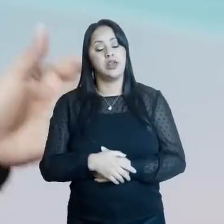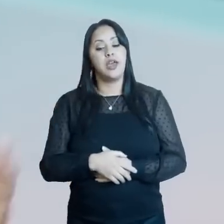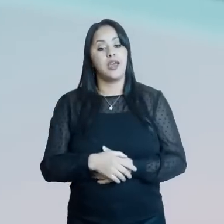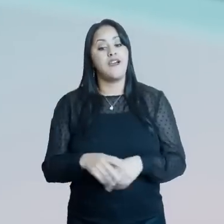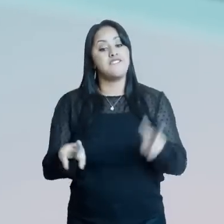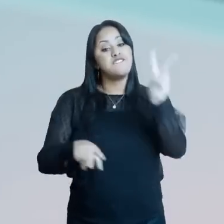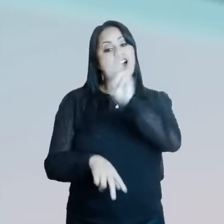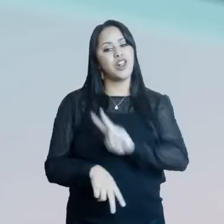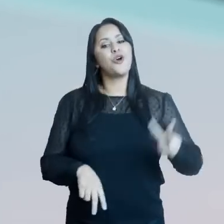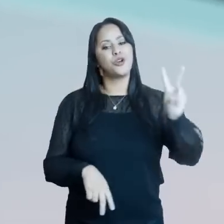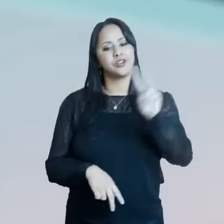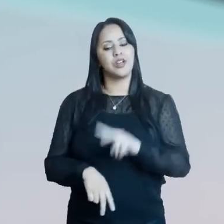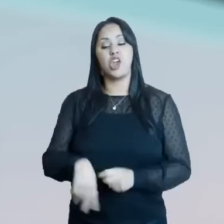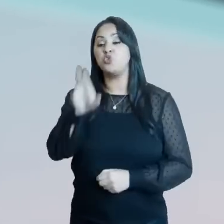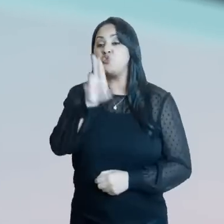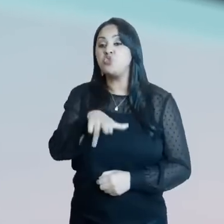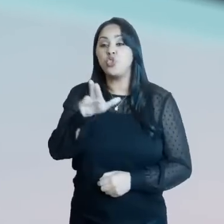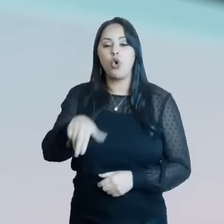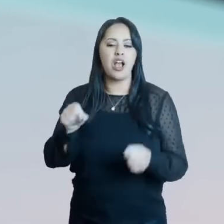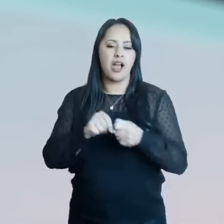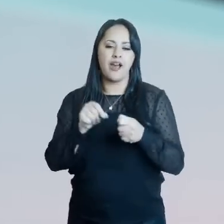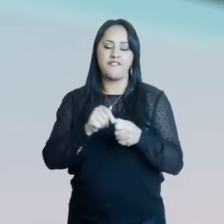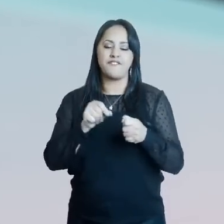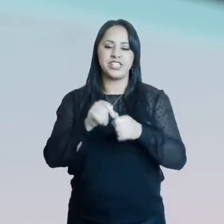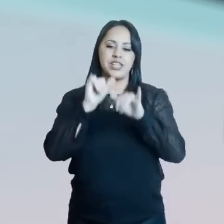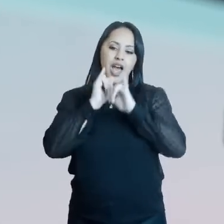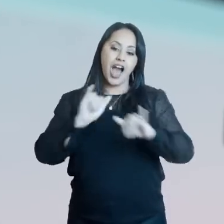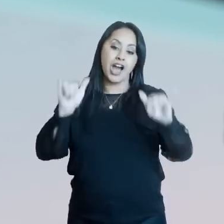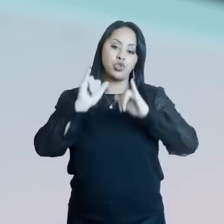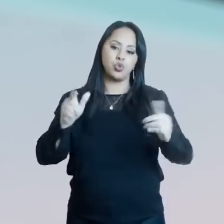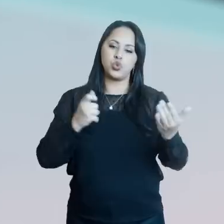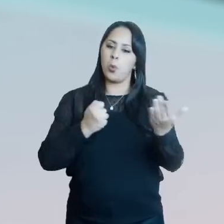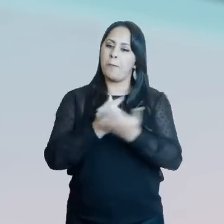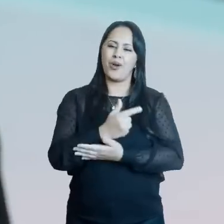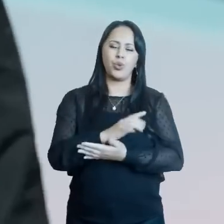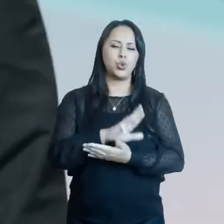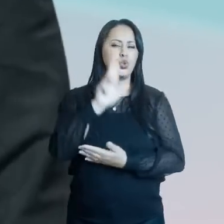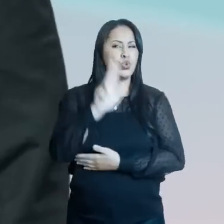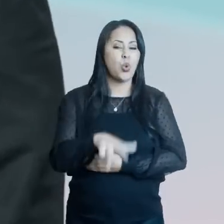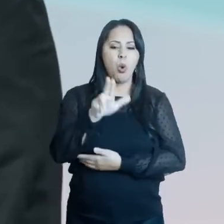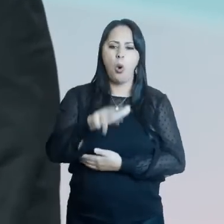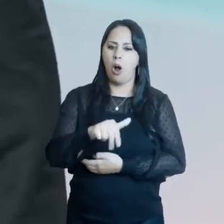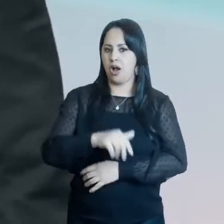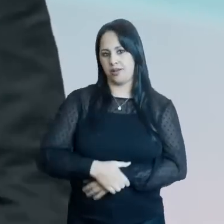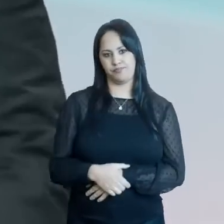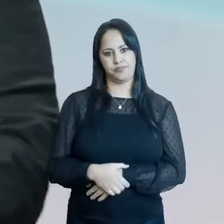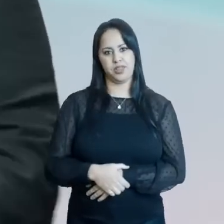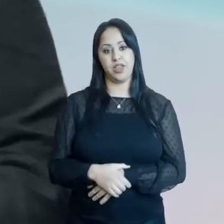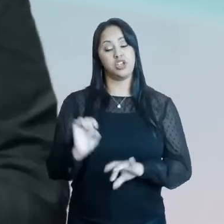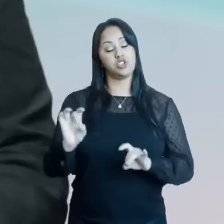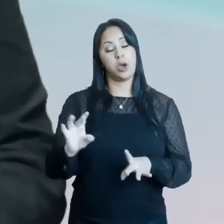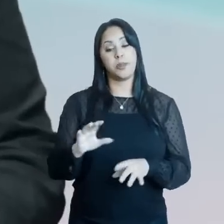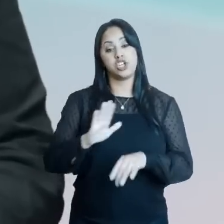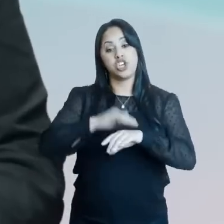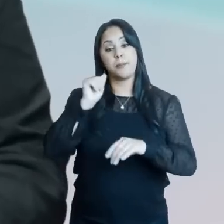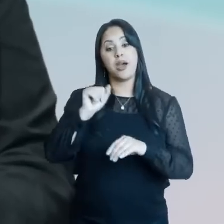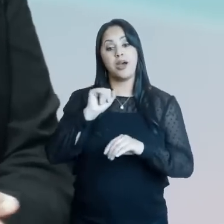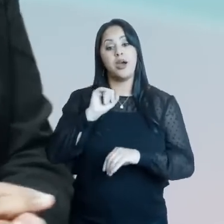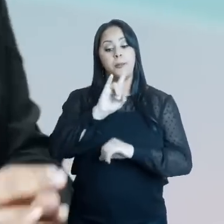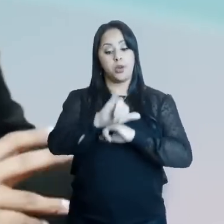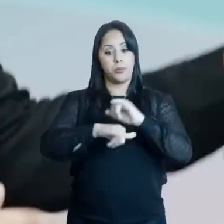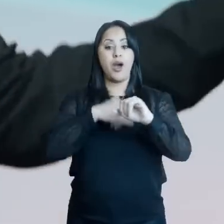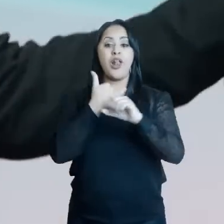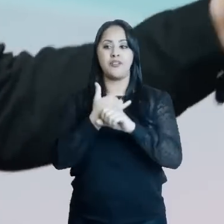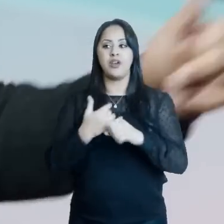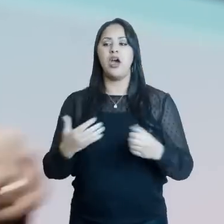para a live do Pablo. Eu nunca rodei anúncio meu, não tinha rodado até então nenhum anúncio meu. Era para chamar para uma live que eu ia fazer com o Pablo. Hoje rodamos.